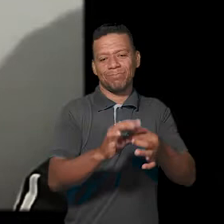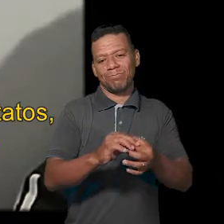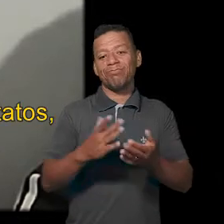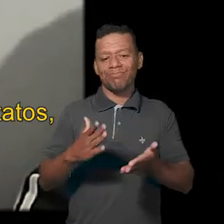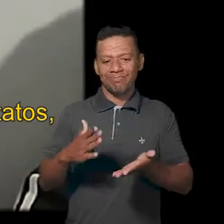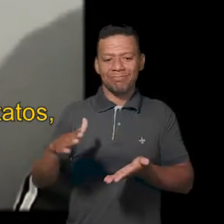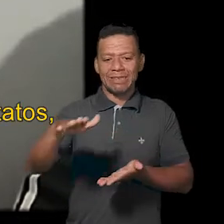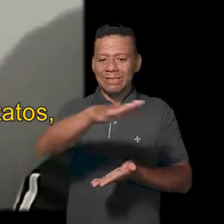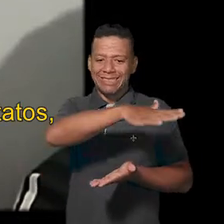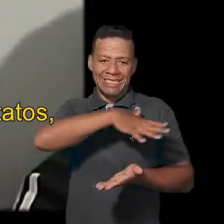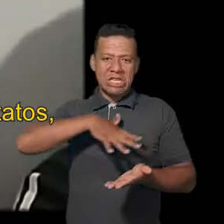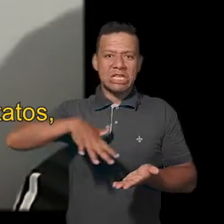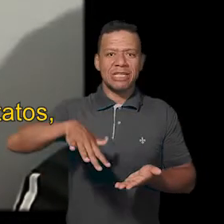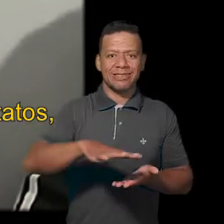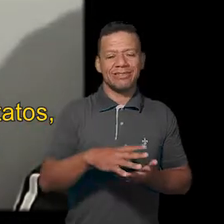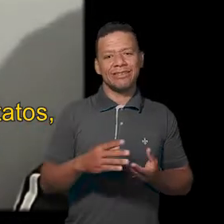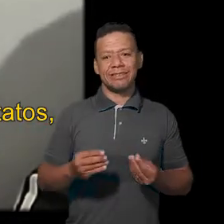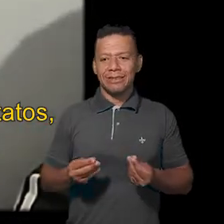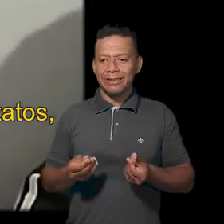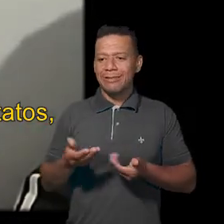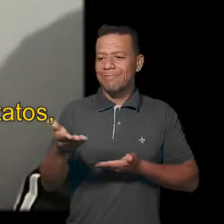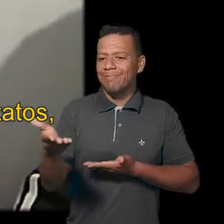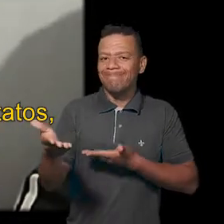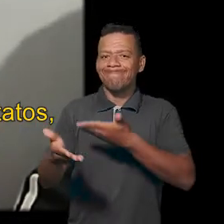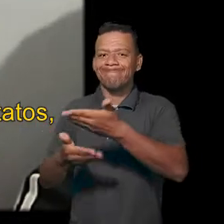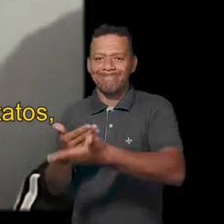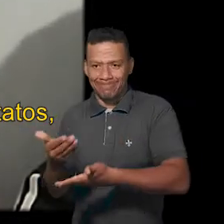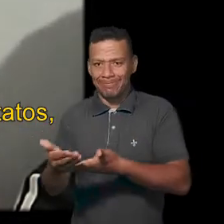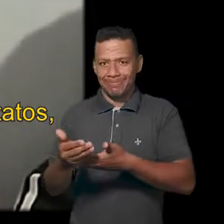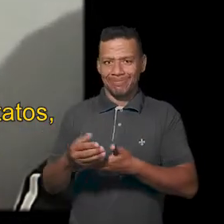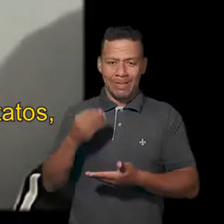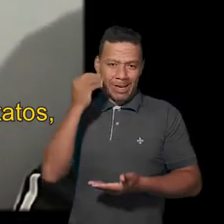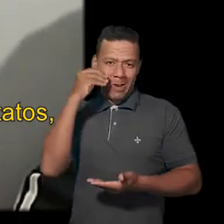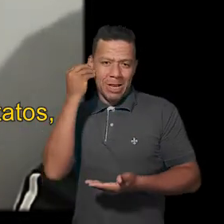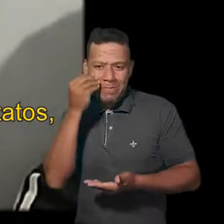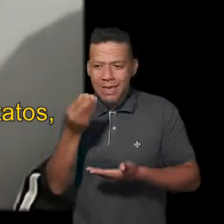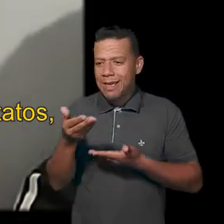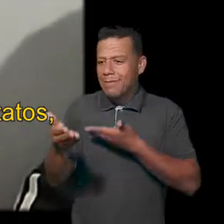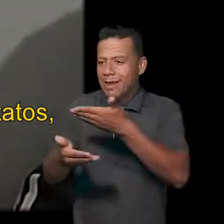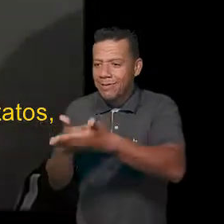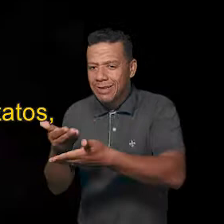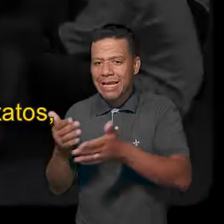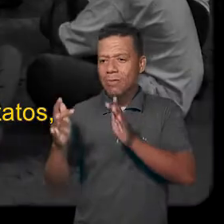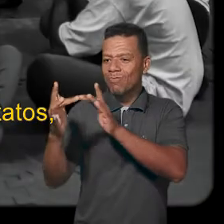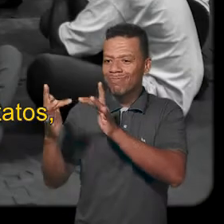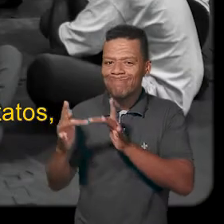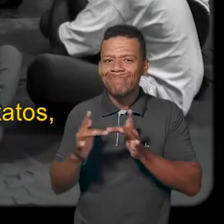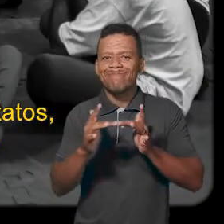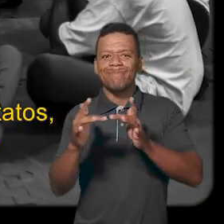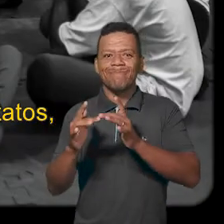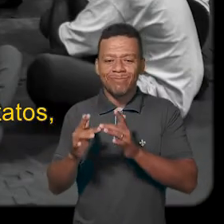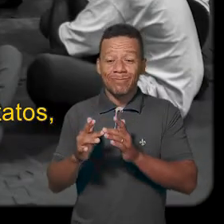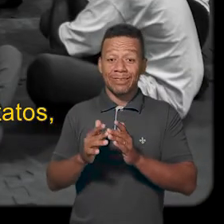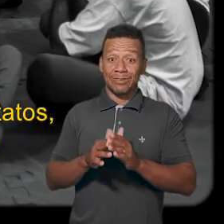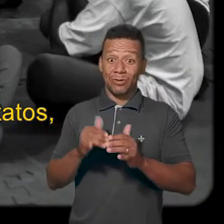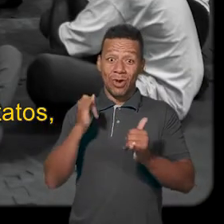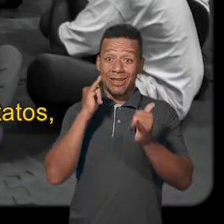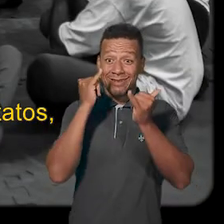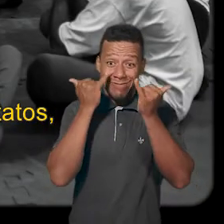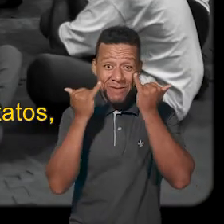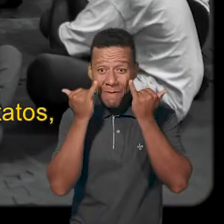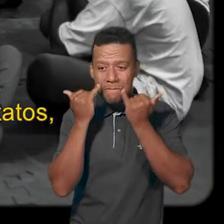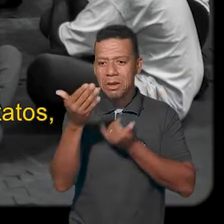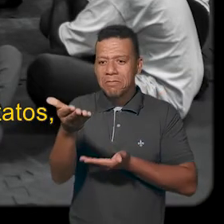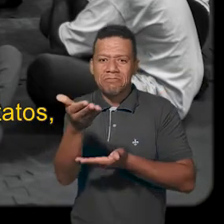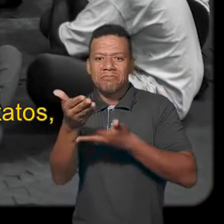ABC, em questão de troca de experiências, troca de contatos, troca de formações